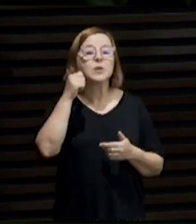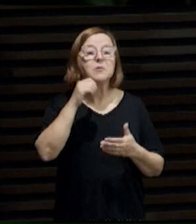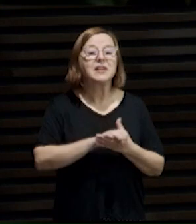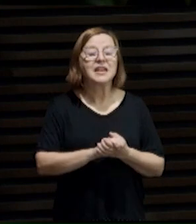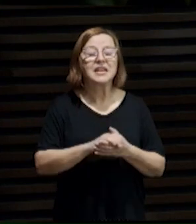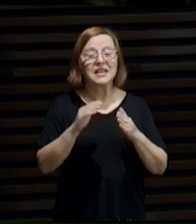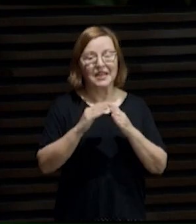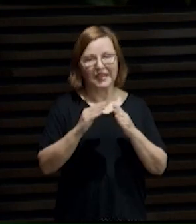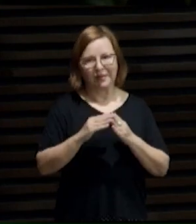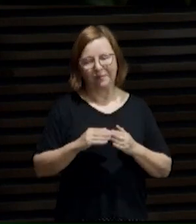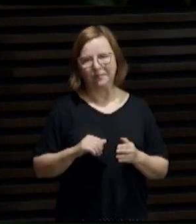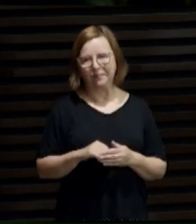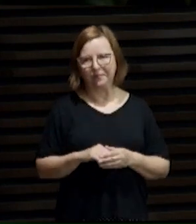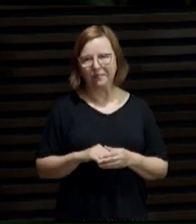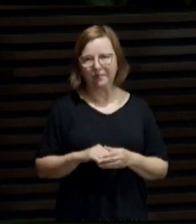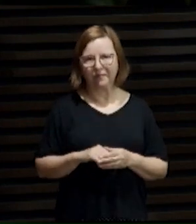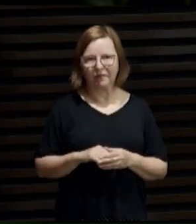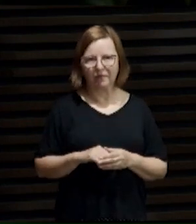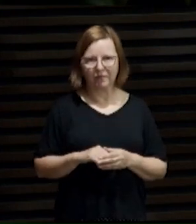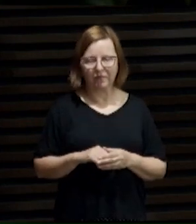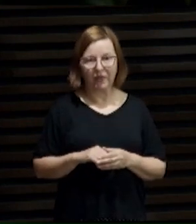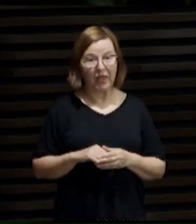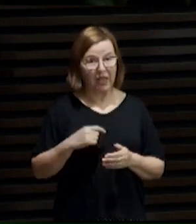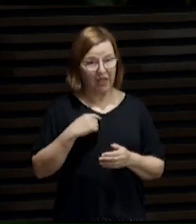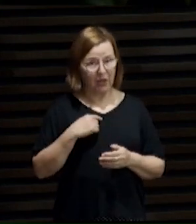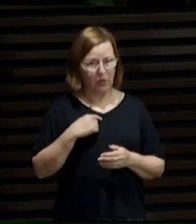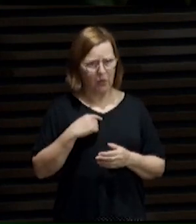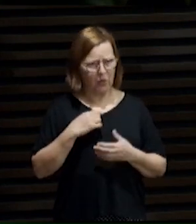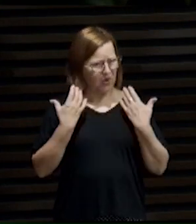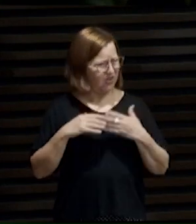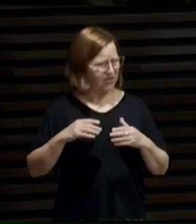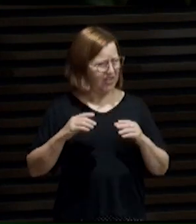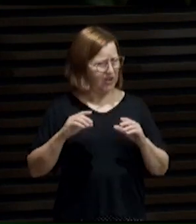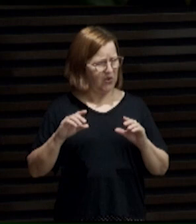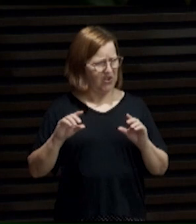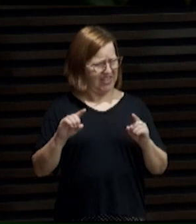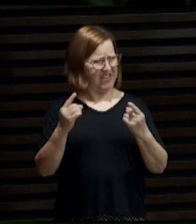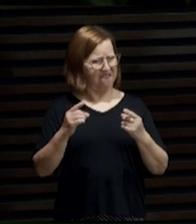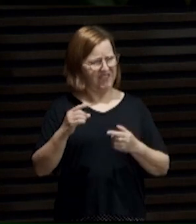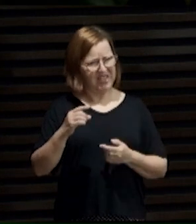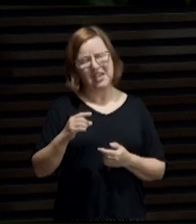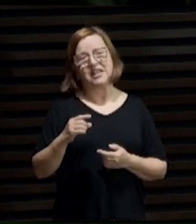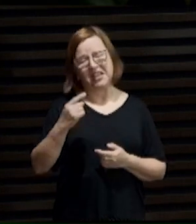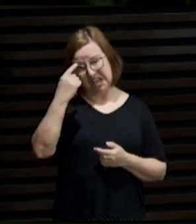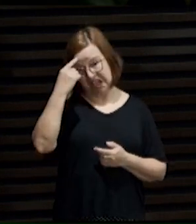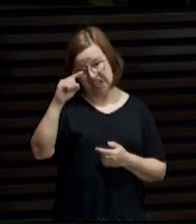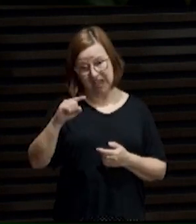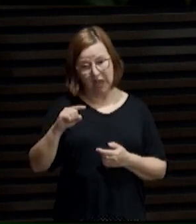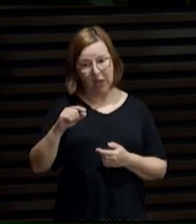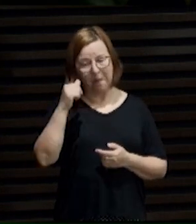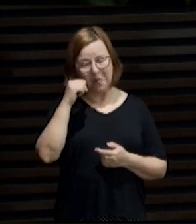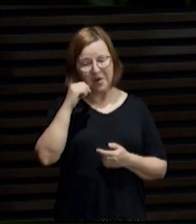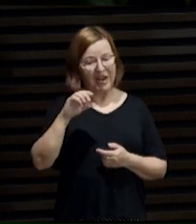Nem o Salmo, nem Matthew Henry estão querendo defender de que a mulher só está em casa. Só um louco defende